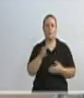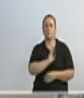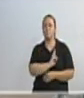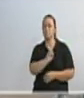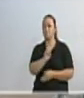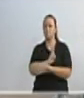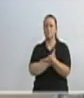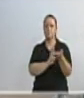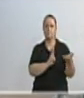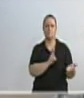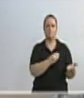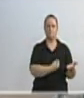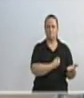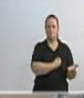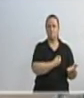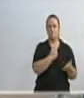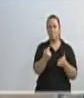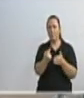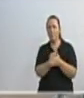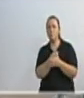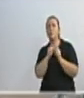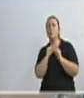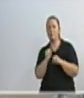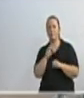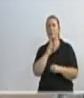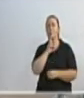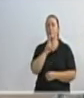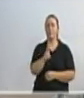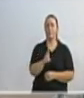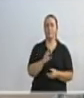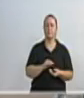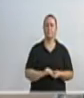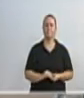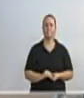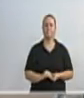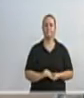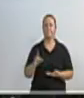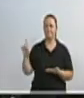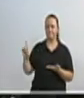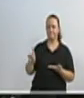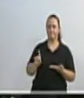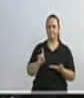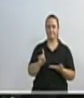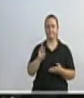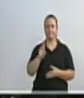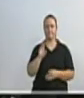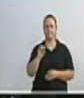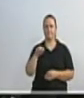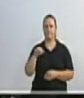que estão aqui, receber alguma pergunta, também terão um tempo para poder responder. Chamo à frente, então, o senhor Ronaldo Ferreira,